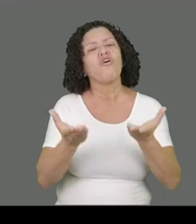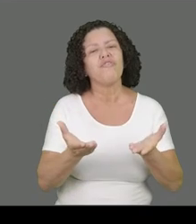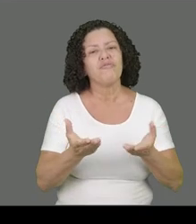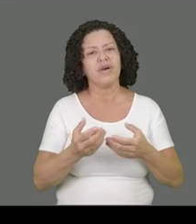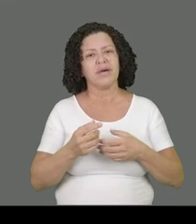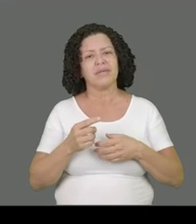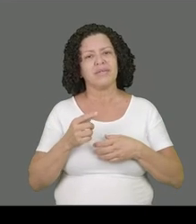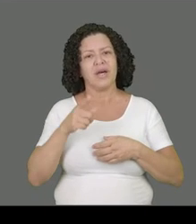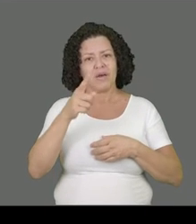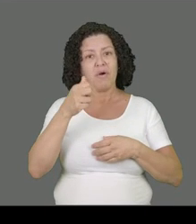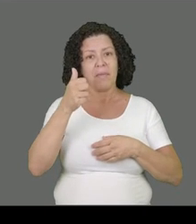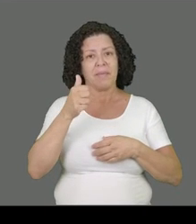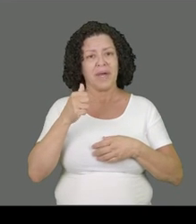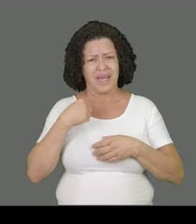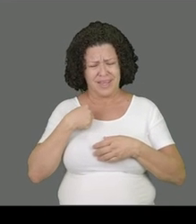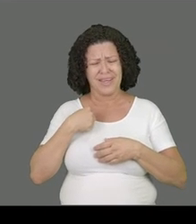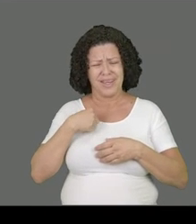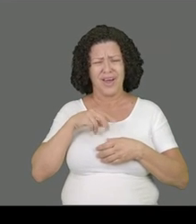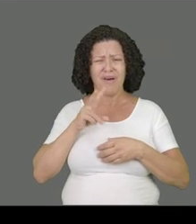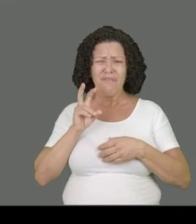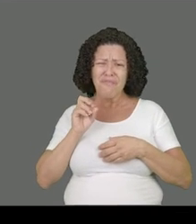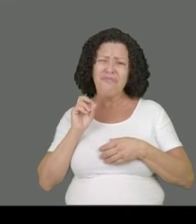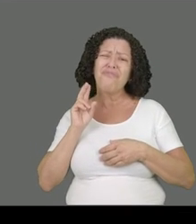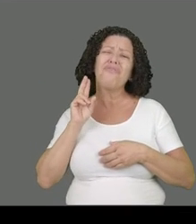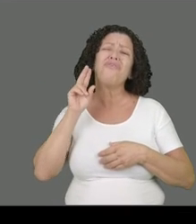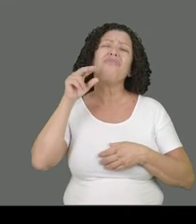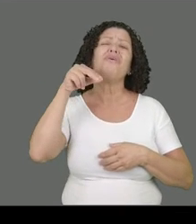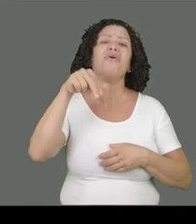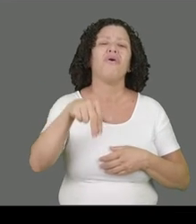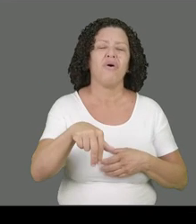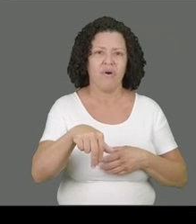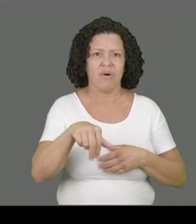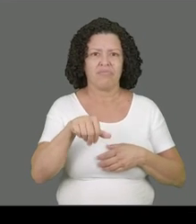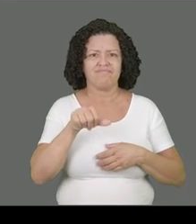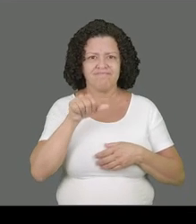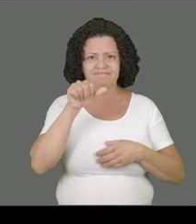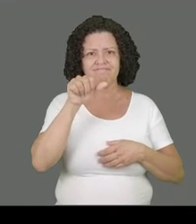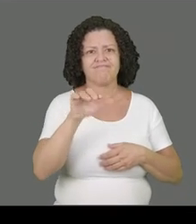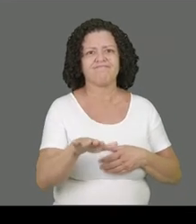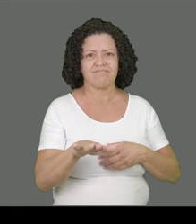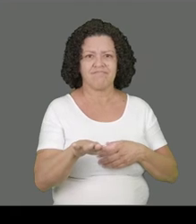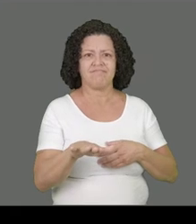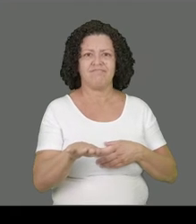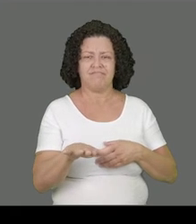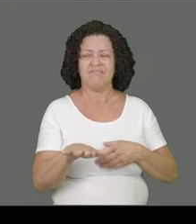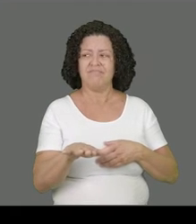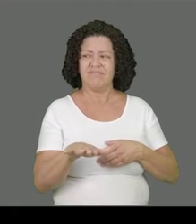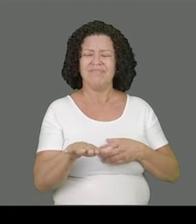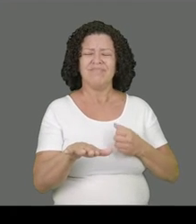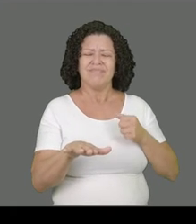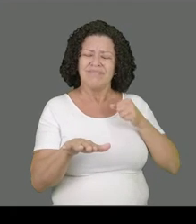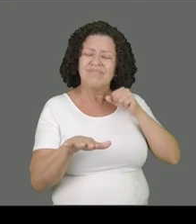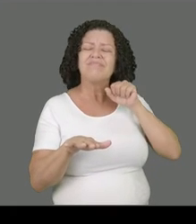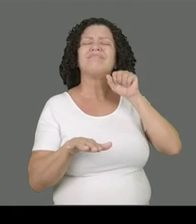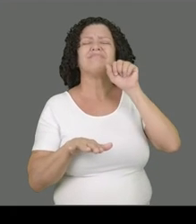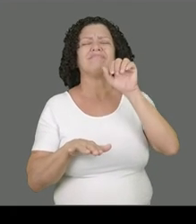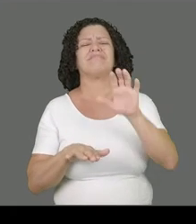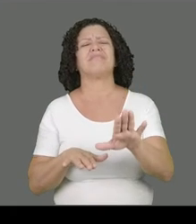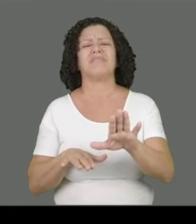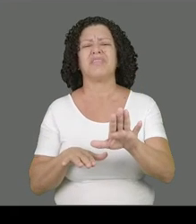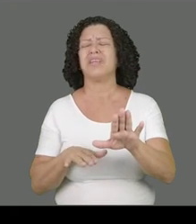eles nos convidam a dar o primeiro passo. É preciso dar o primeiro passo. É